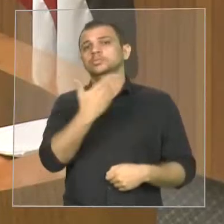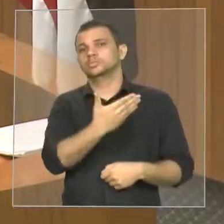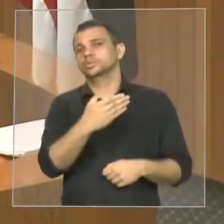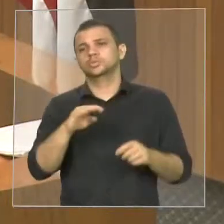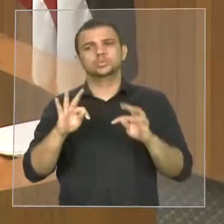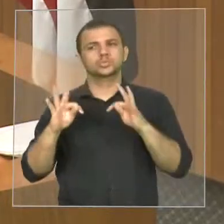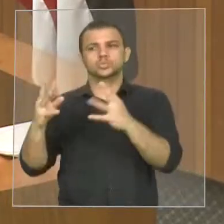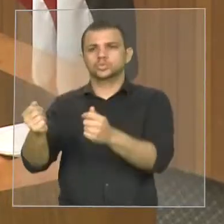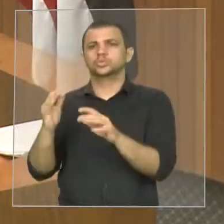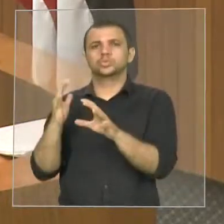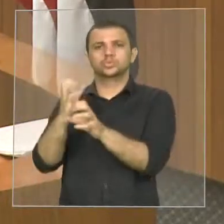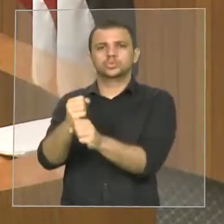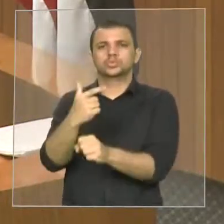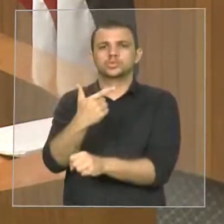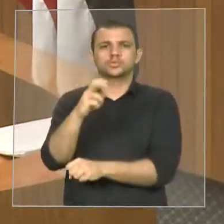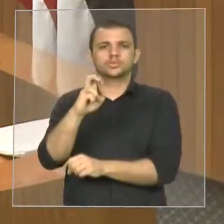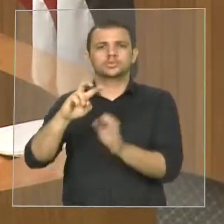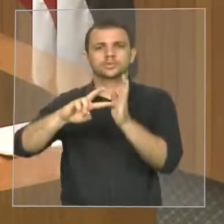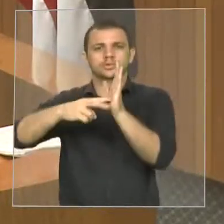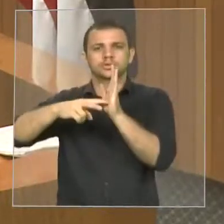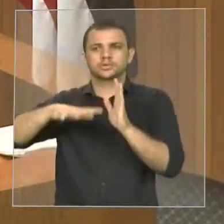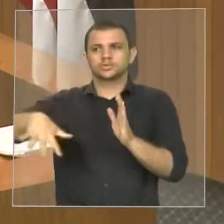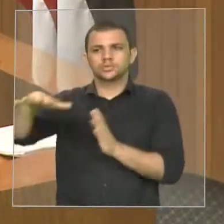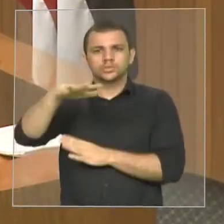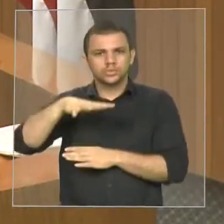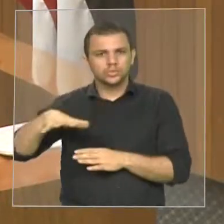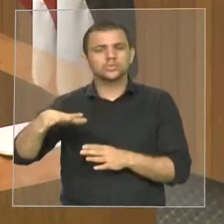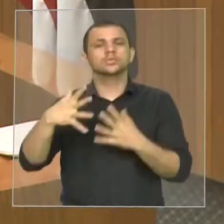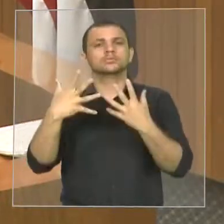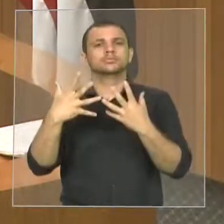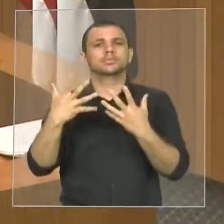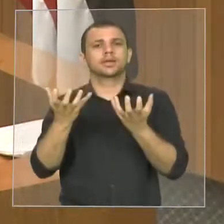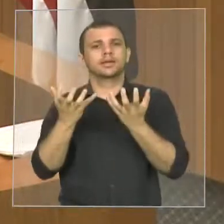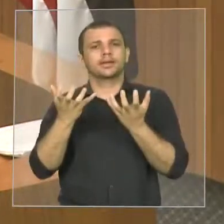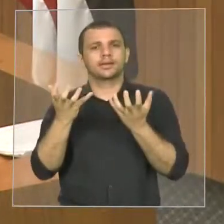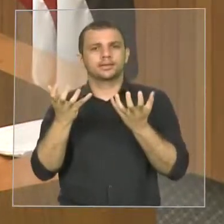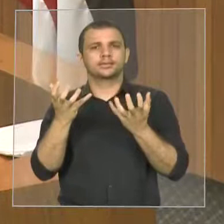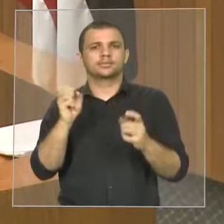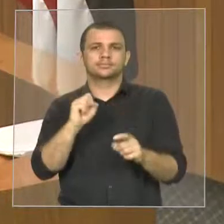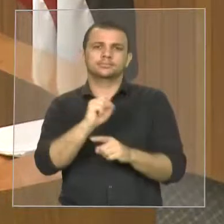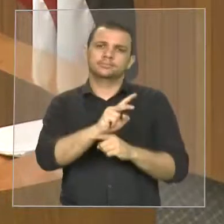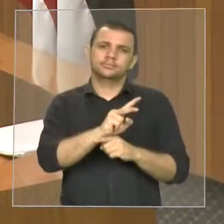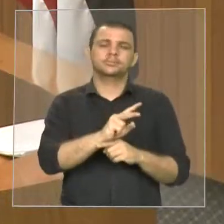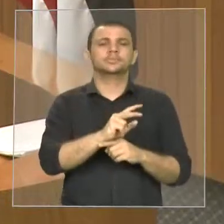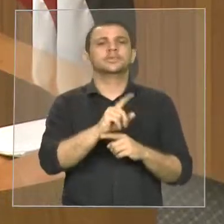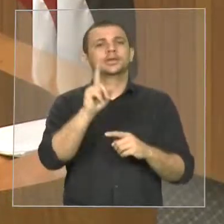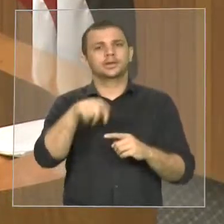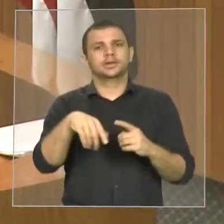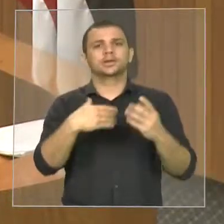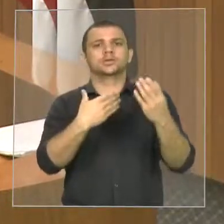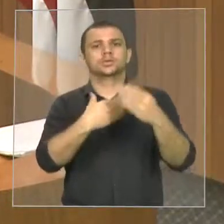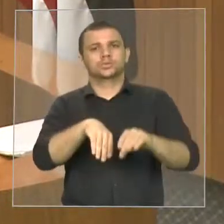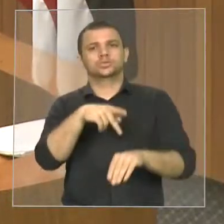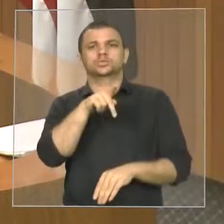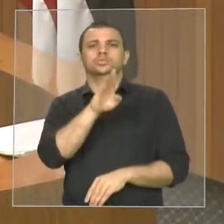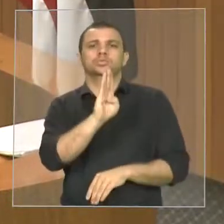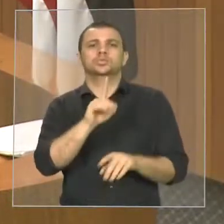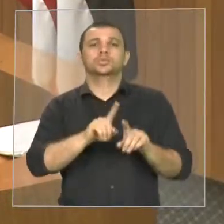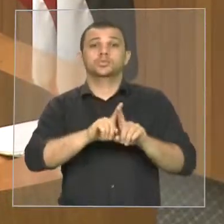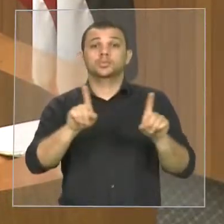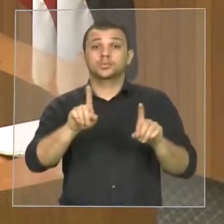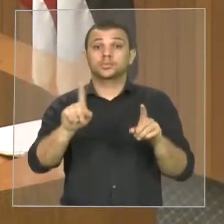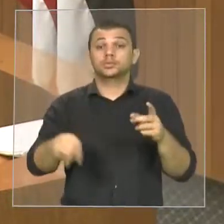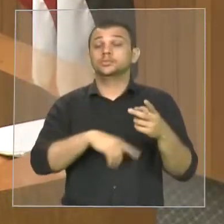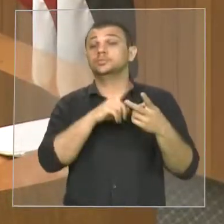mais de 25 sindicatos e associações representativas que participaram do debate nas audiências públicas. Mas o segundo e o mais